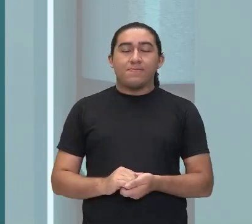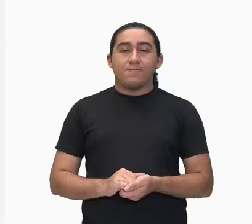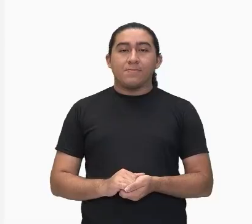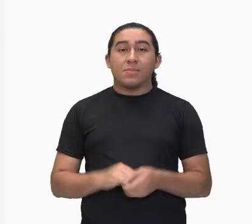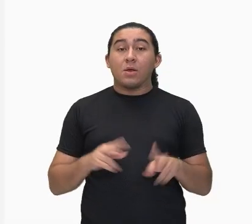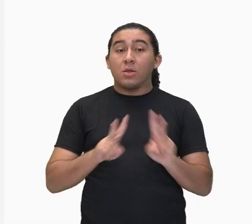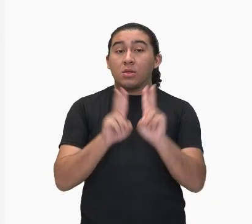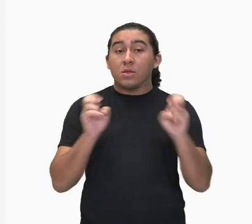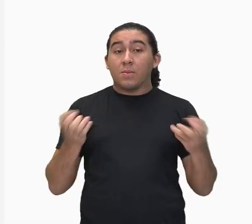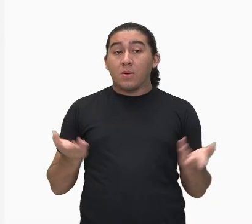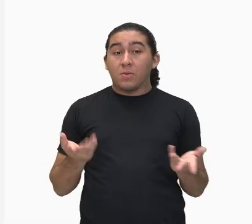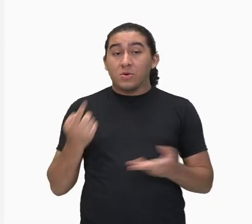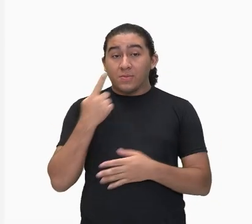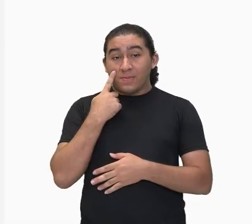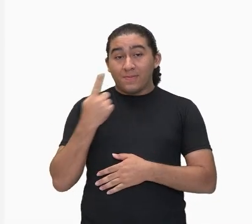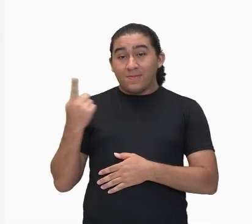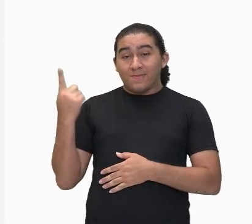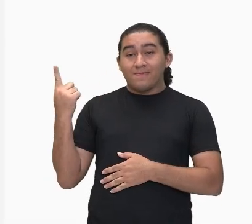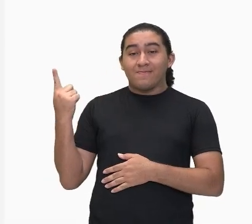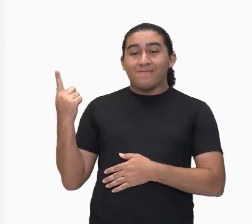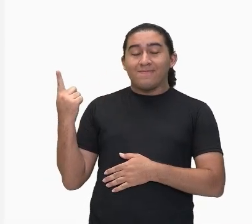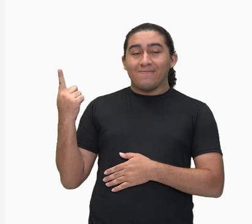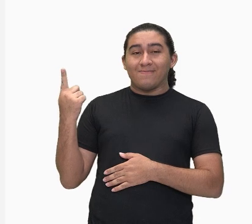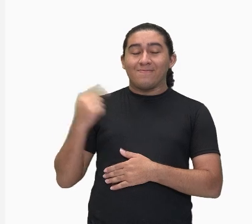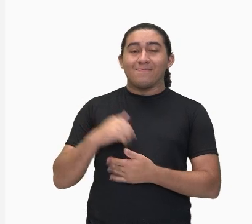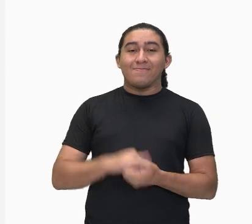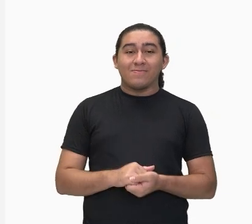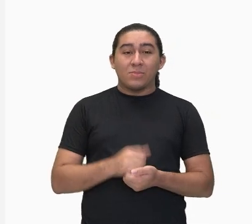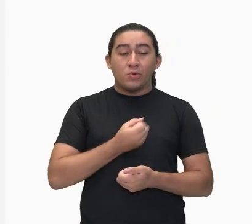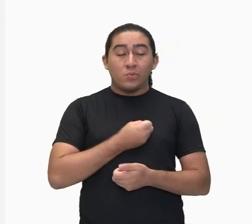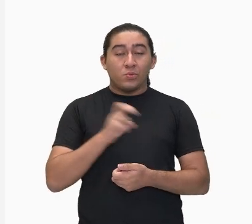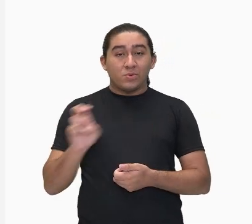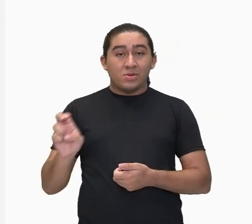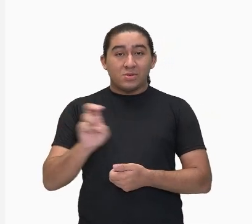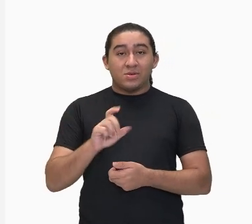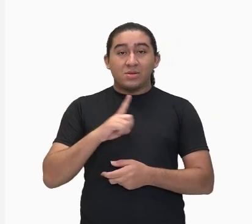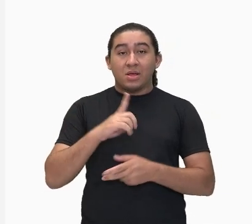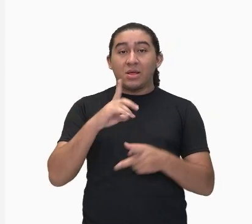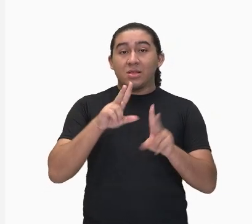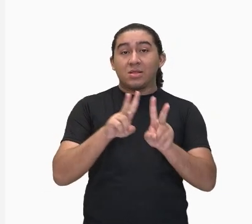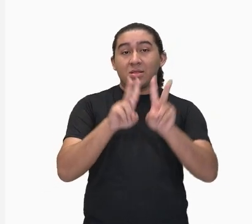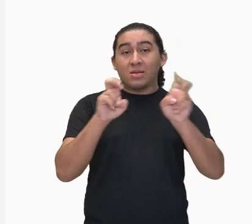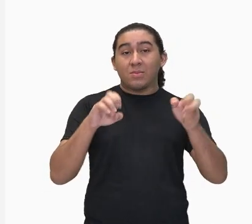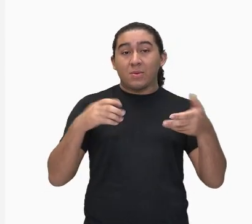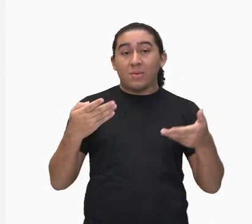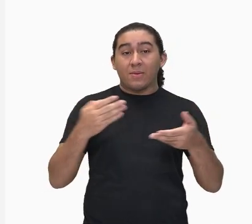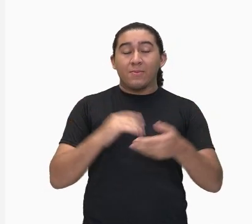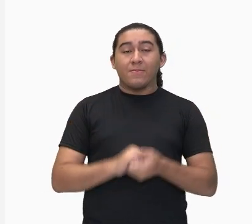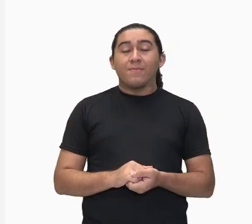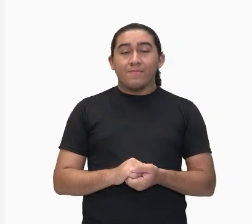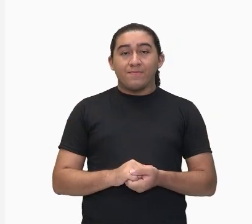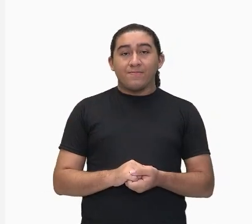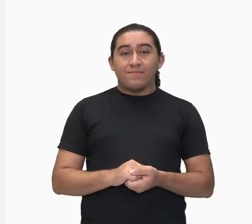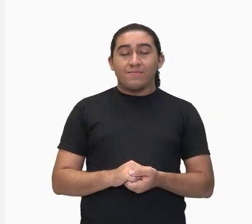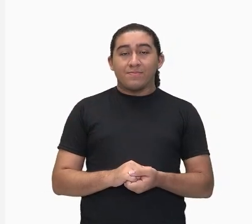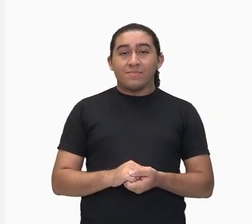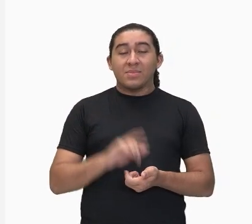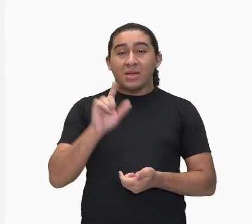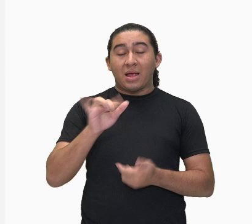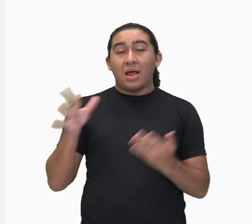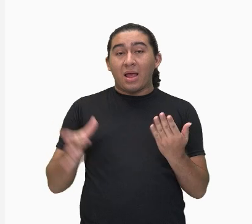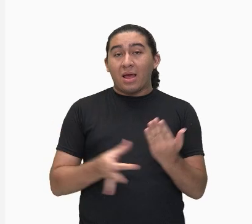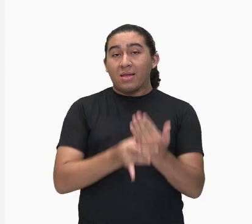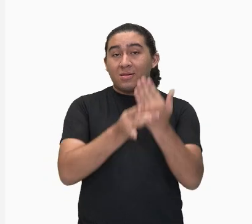é o assunto da nossa aula. Então, a aula 55 tem como objeto de conhecimento